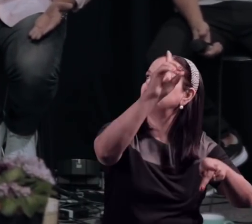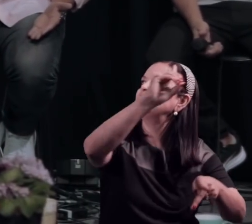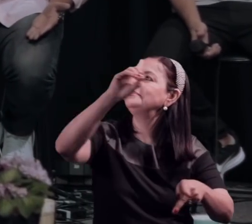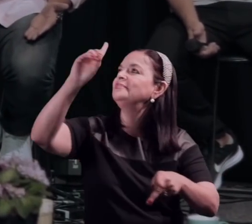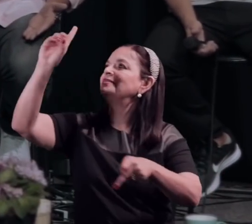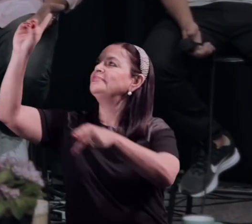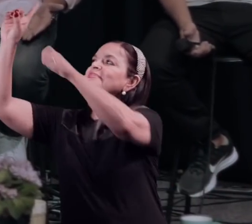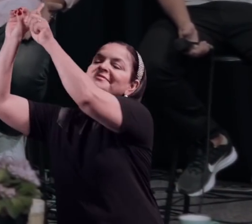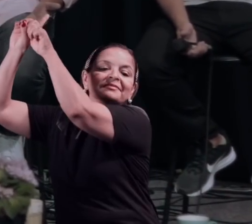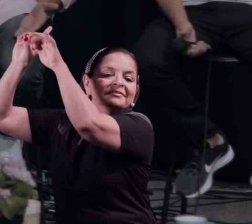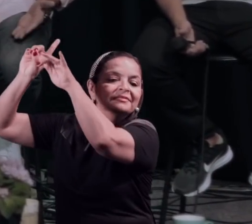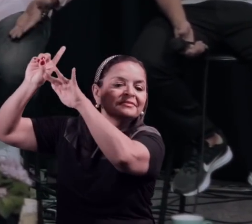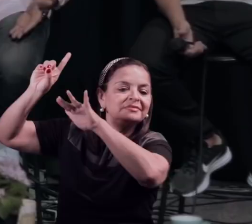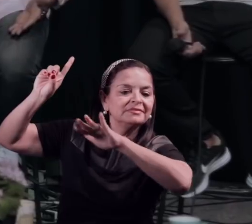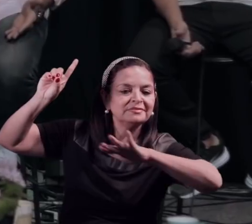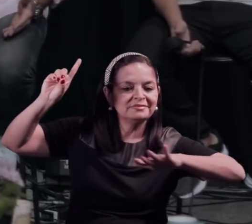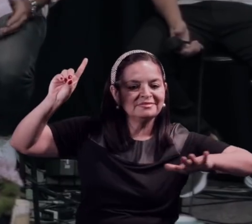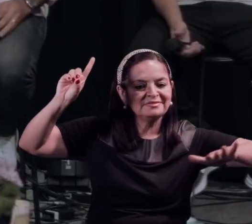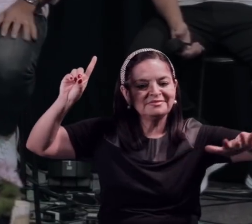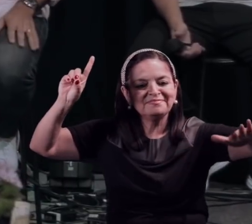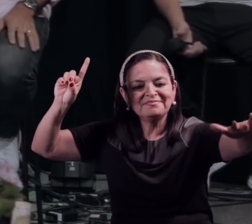Sobre nós Teu sopro,